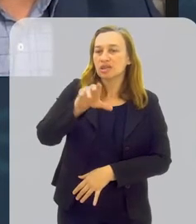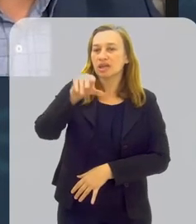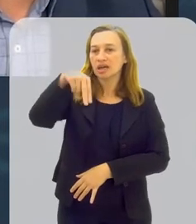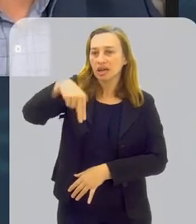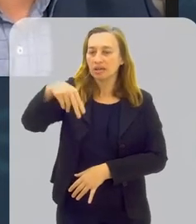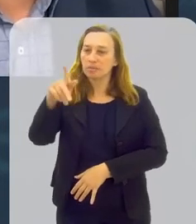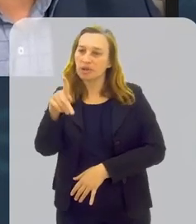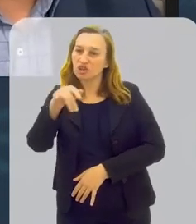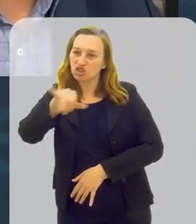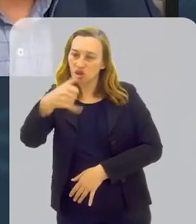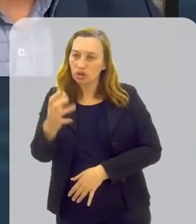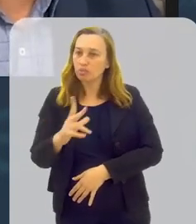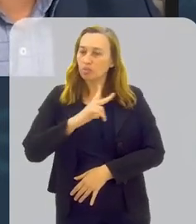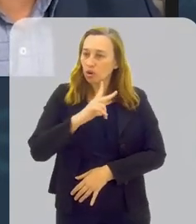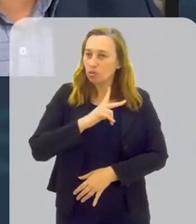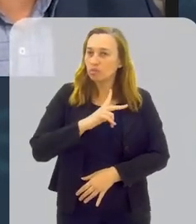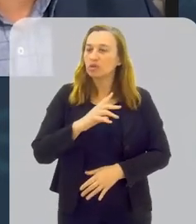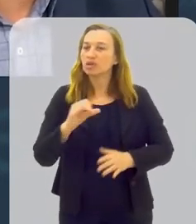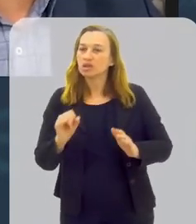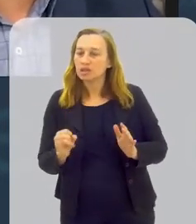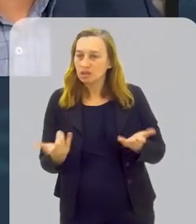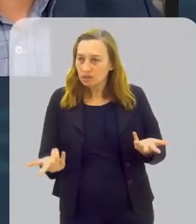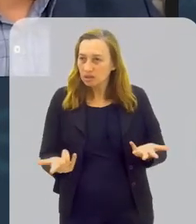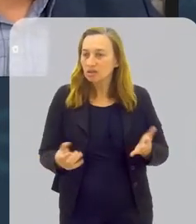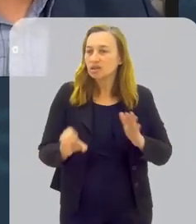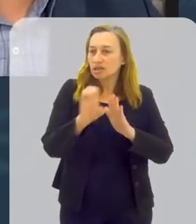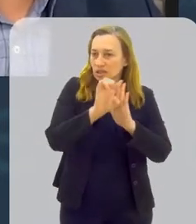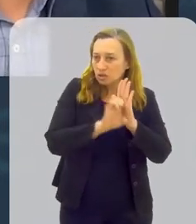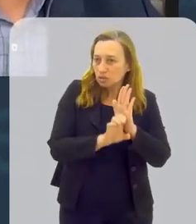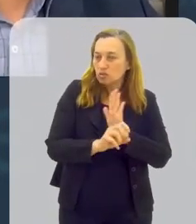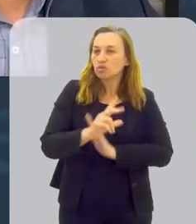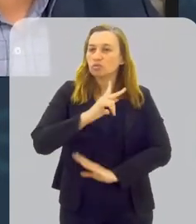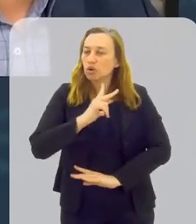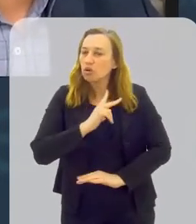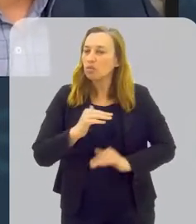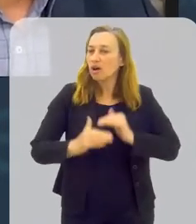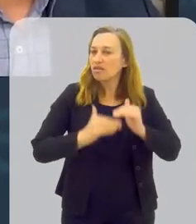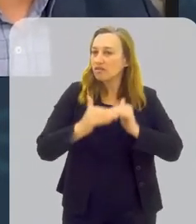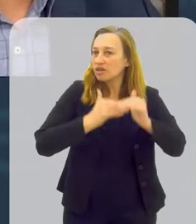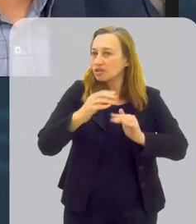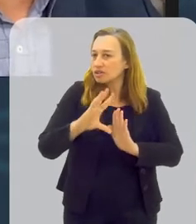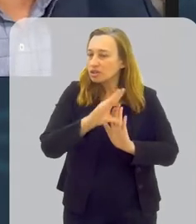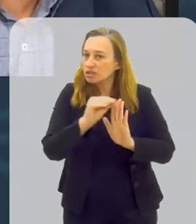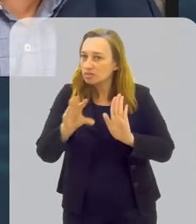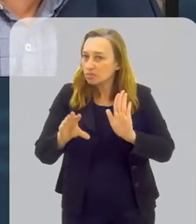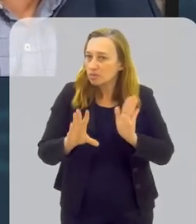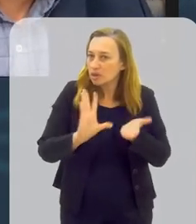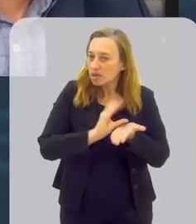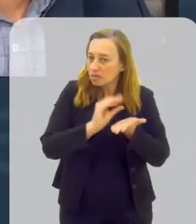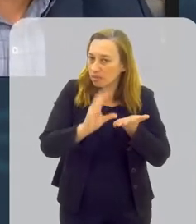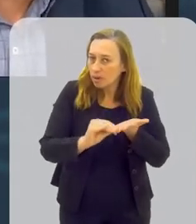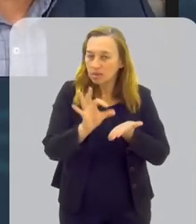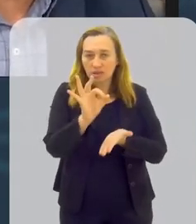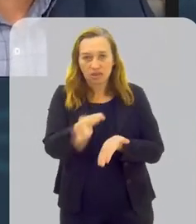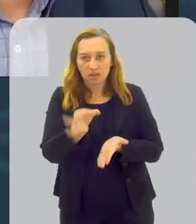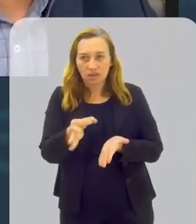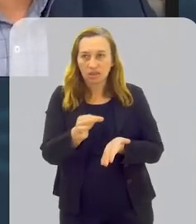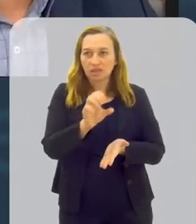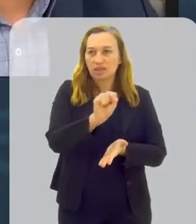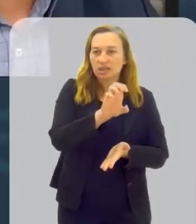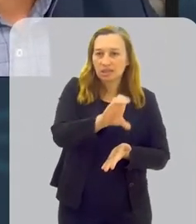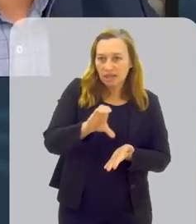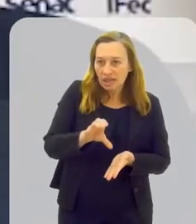um estatuto próprio isso possibilitou que a gente tivesse avanços em pautas que estuprarmente